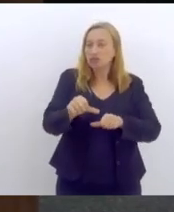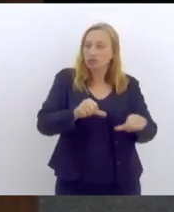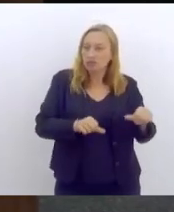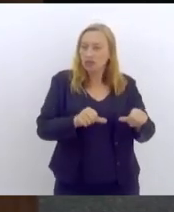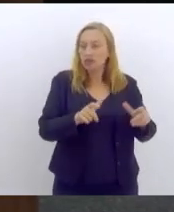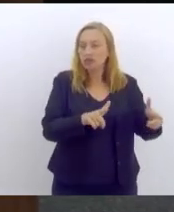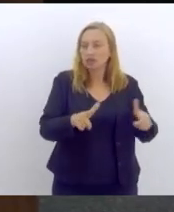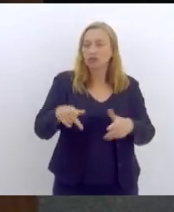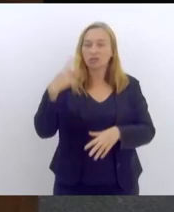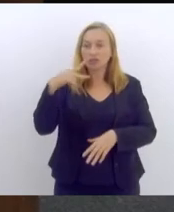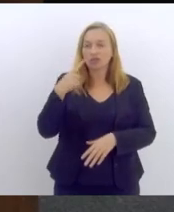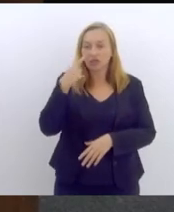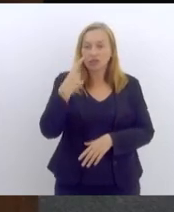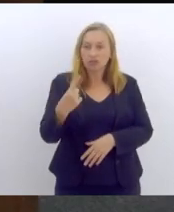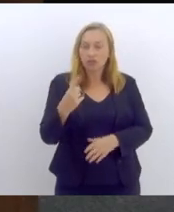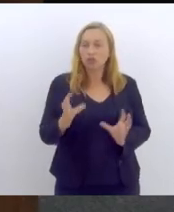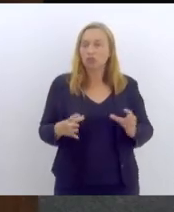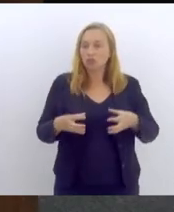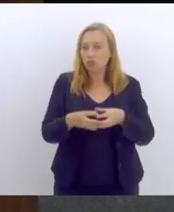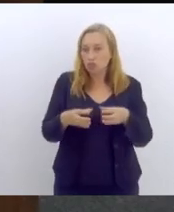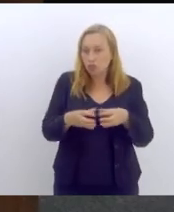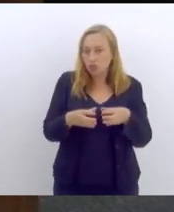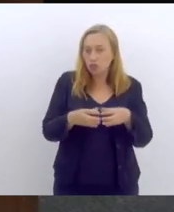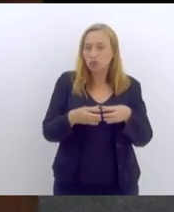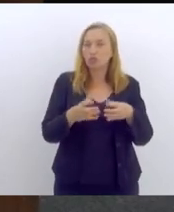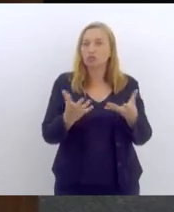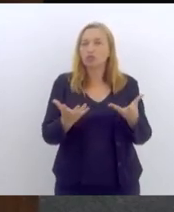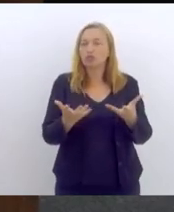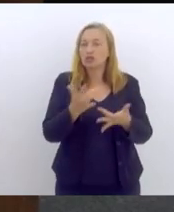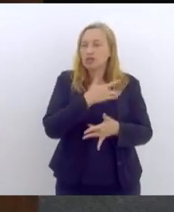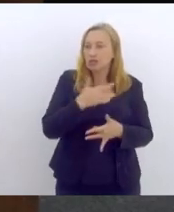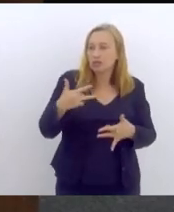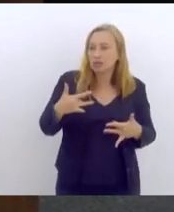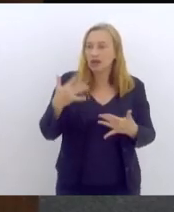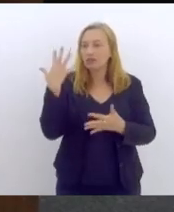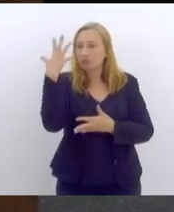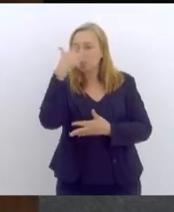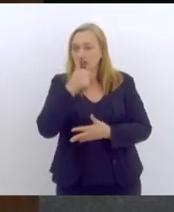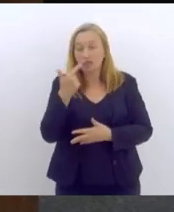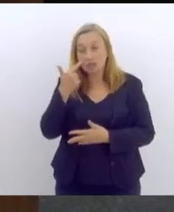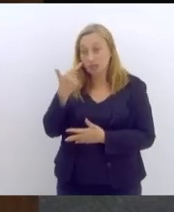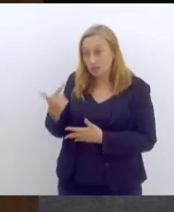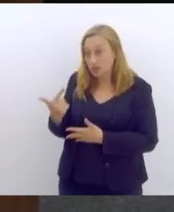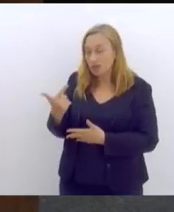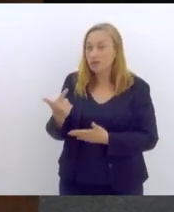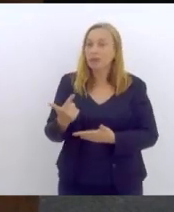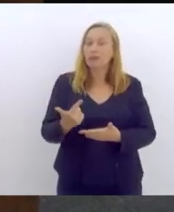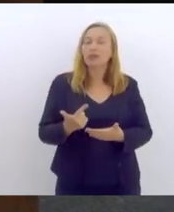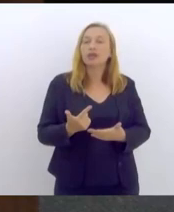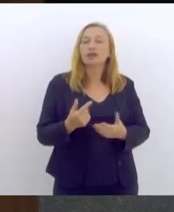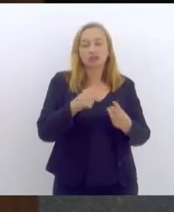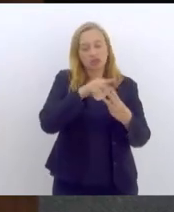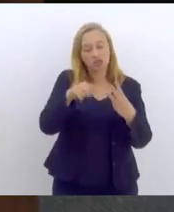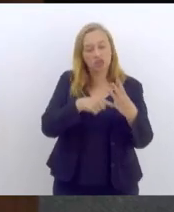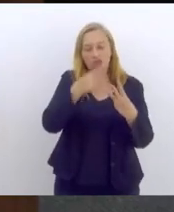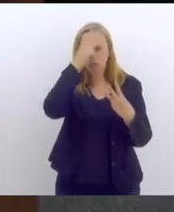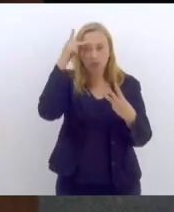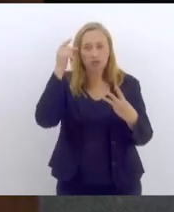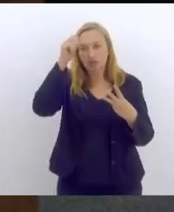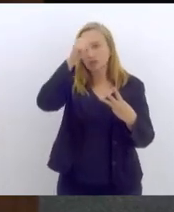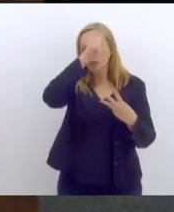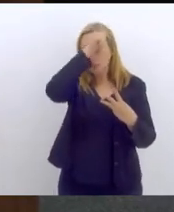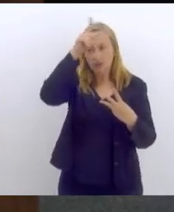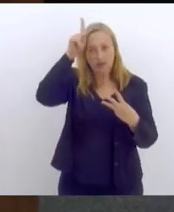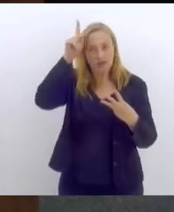uma construção saudável, uma construção muito bonita de se ver entre essas 3 pessoas, entre o prefeito,